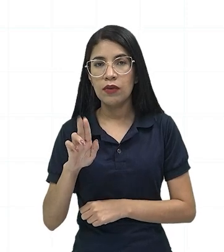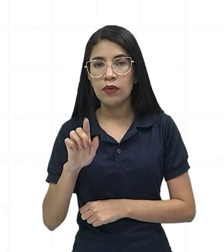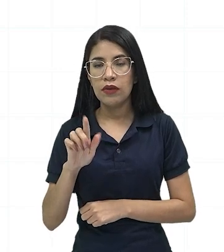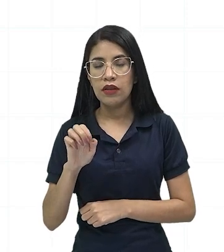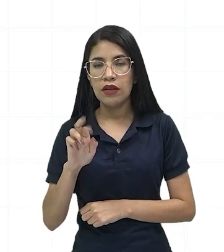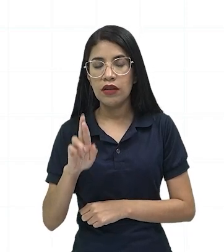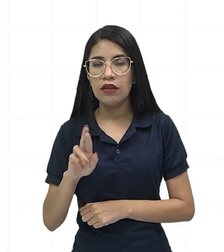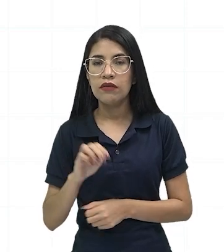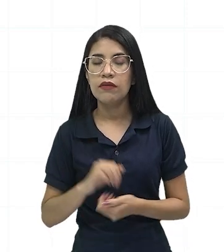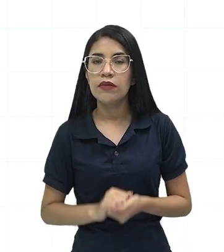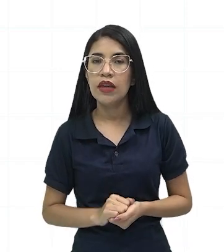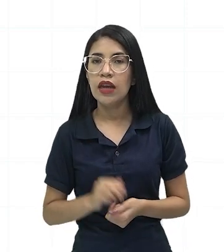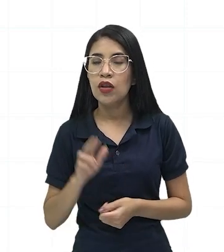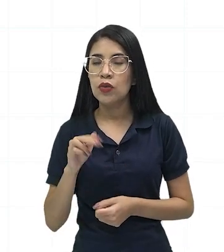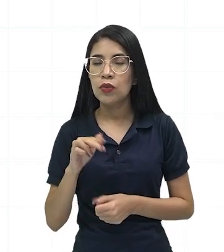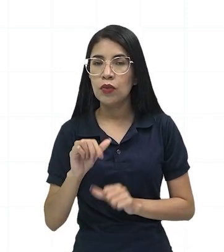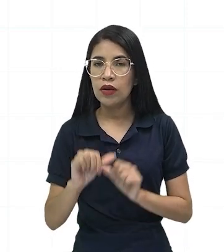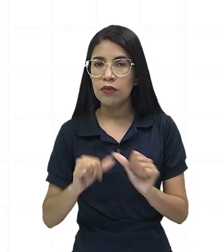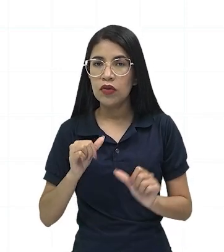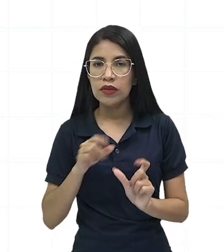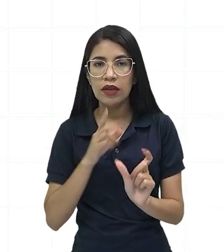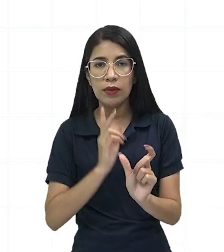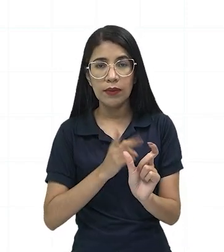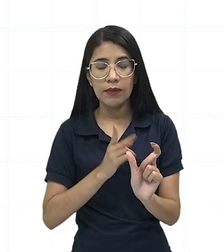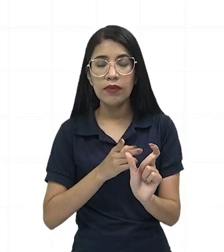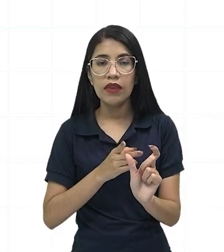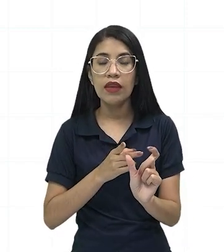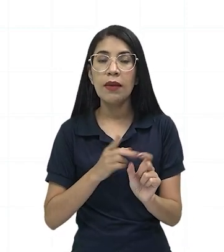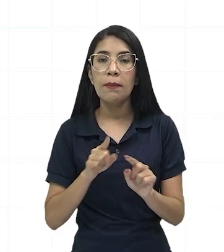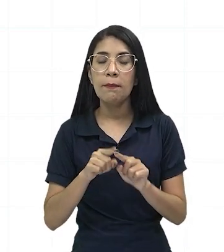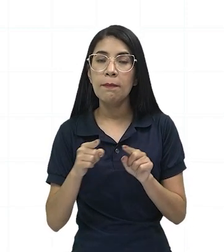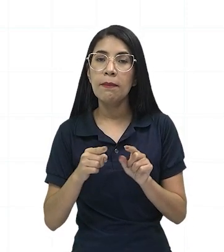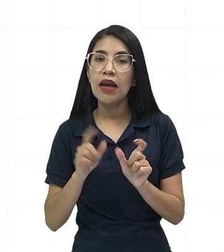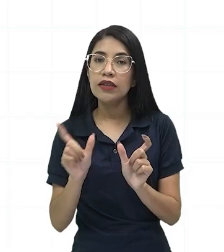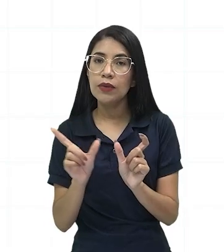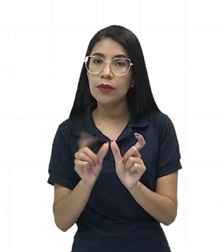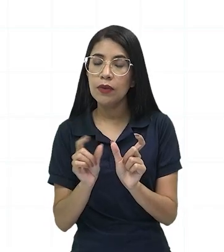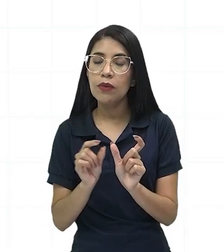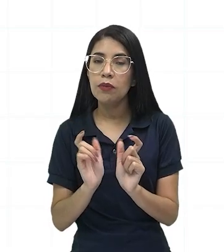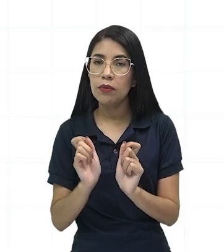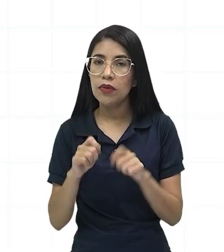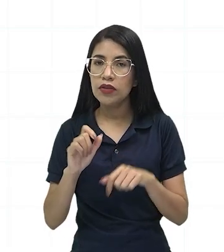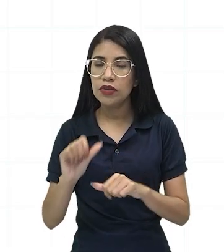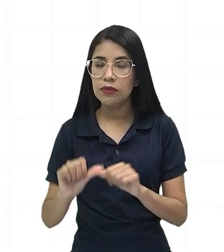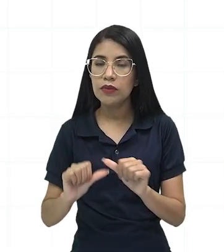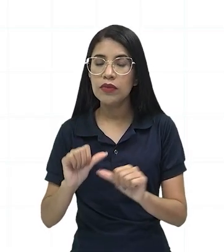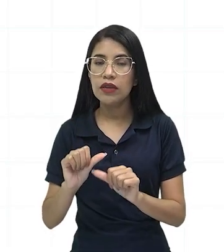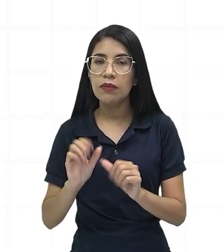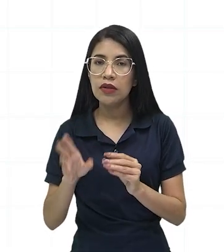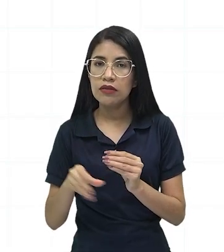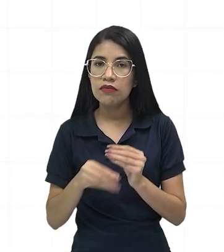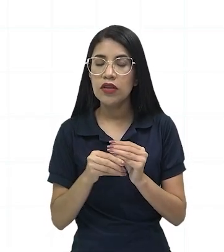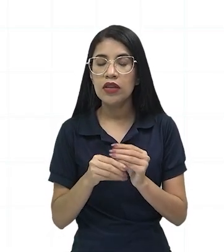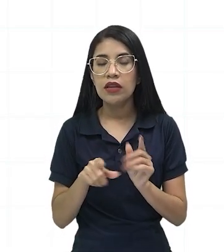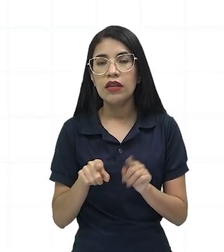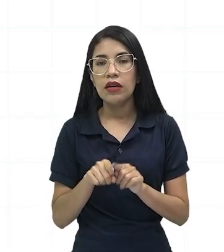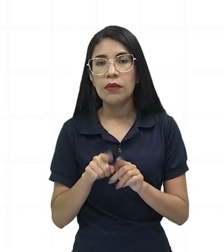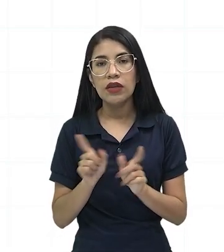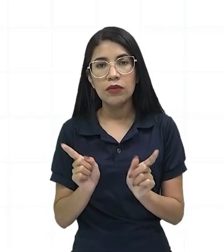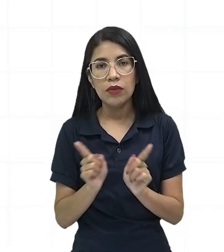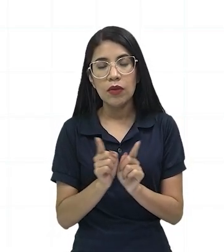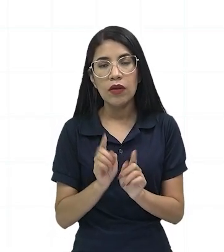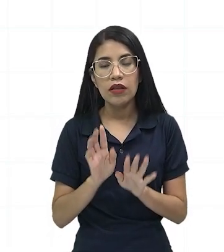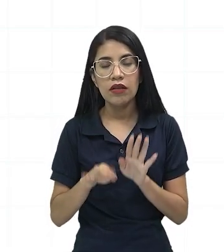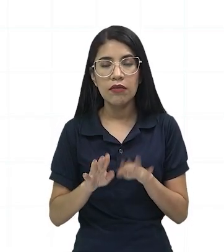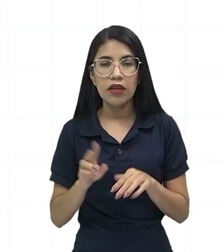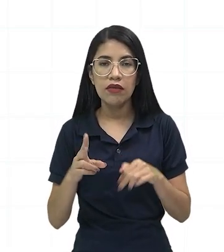verbo e outras partes desse verbo, sim, vão ser acrescidas ou diminuídas de acordo com